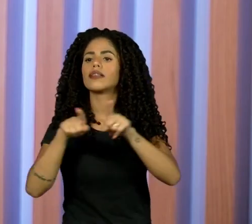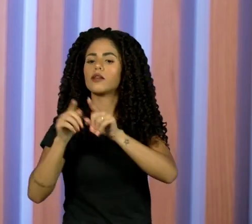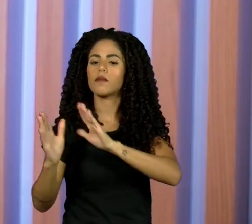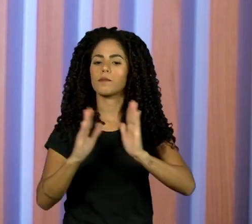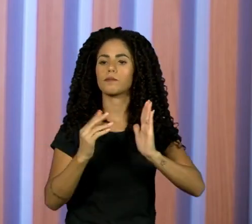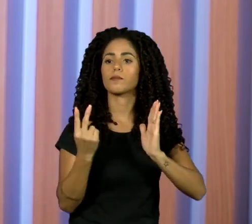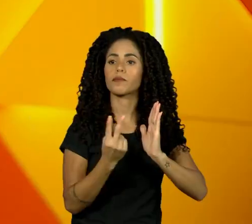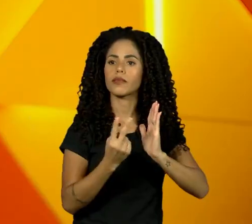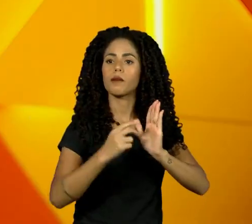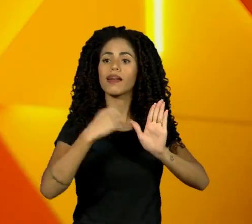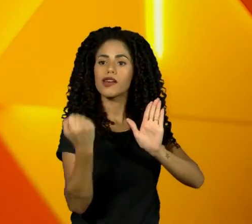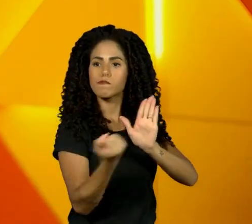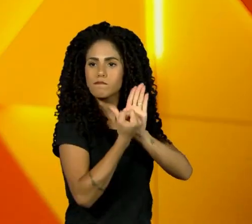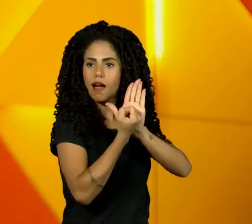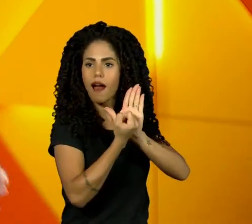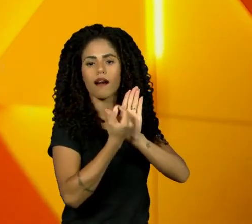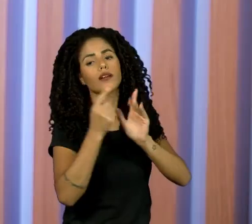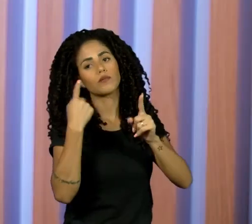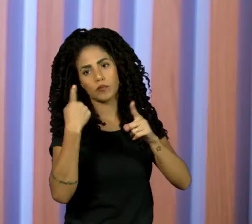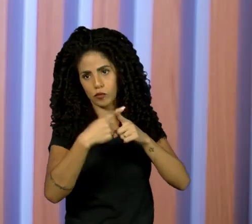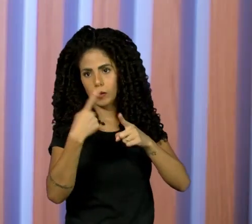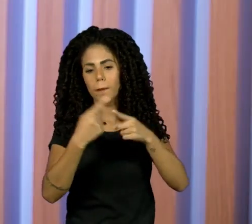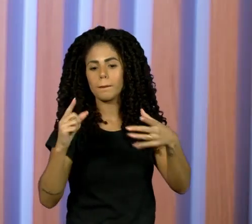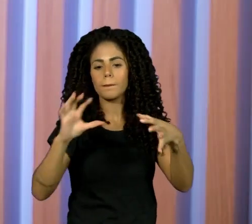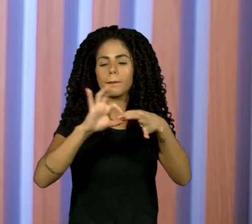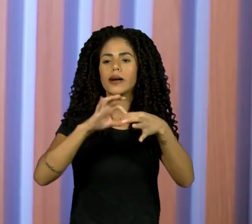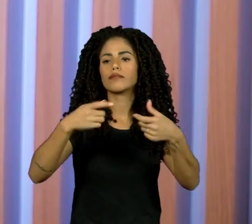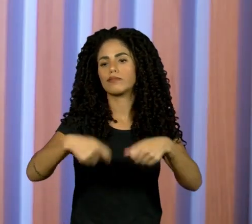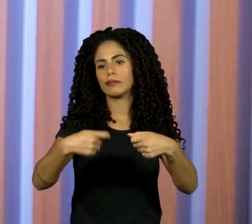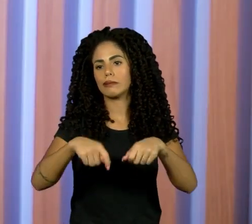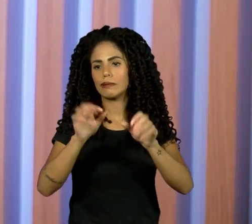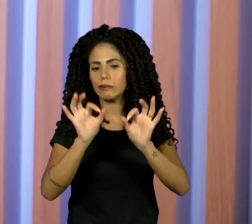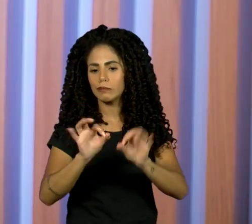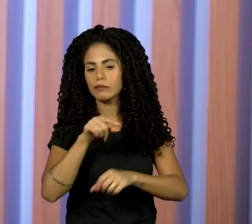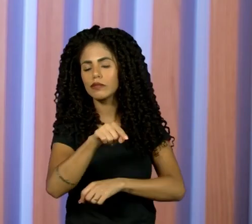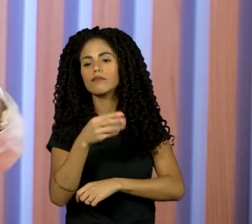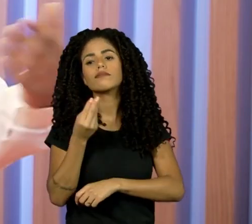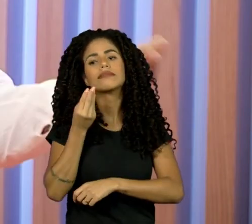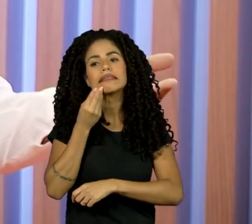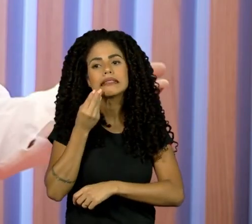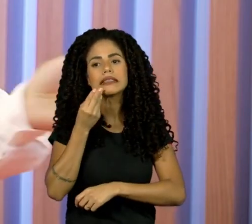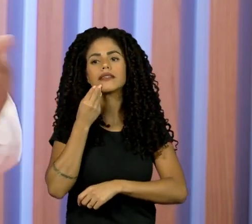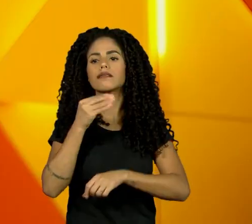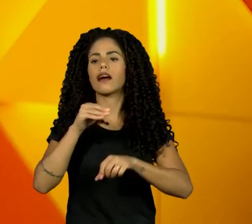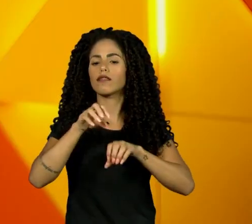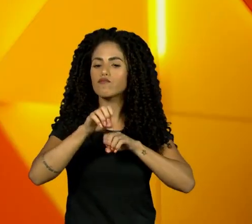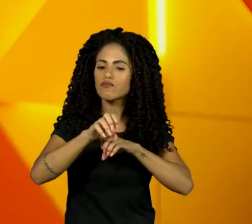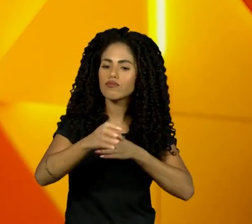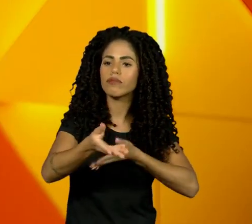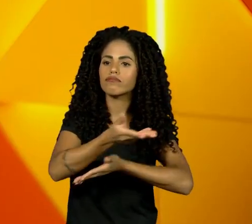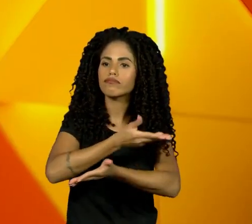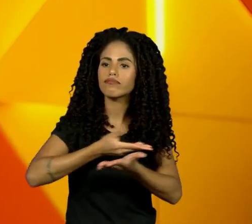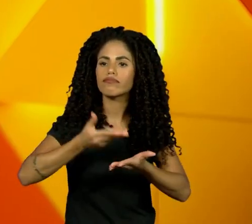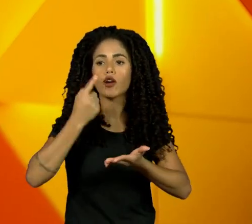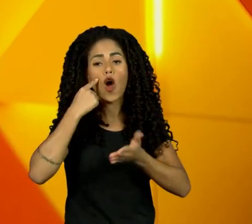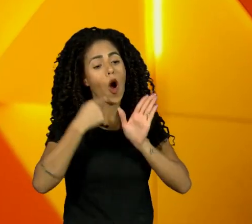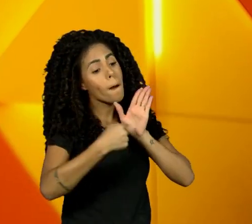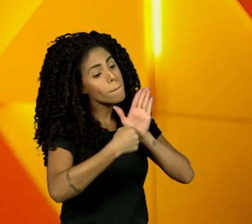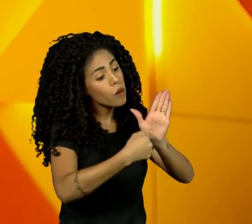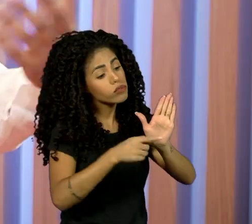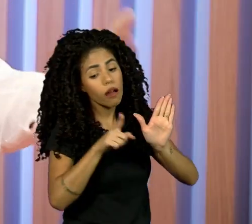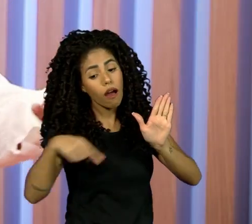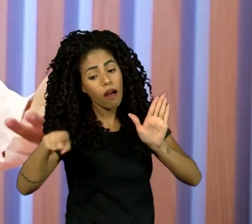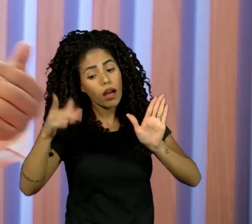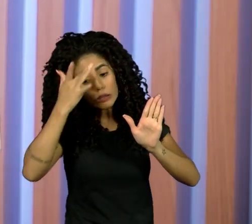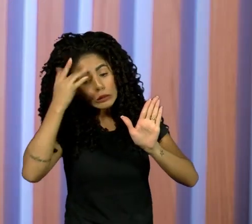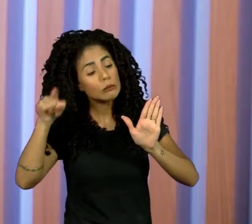focada para marcas também, porque a gente precisa atuar ainda muito efetivamente de forma educacional, que é justamente mostrar para o mercado a potência que